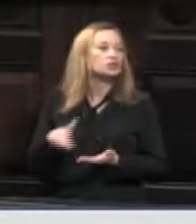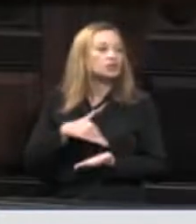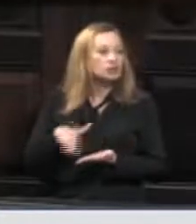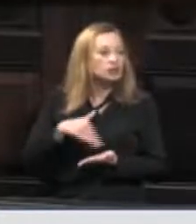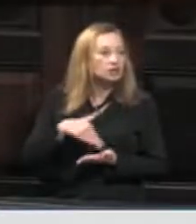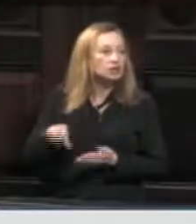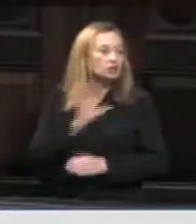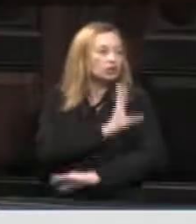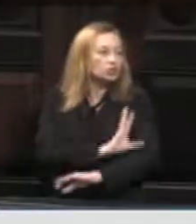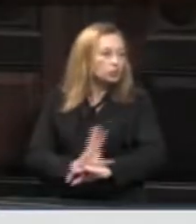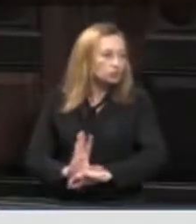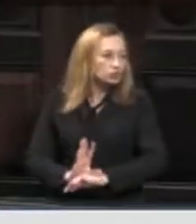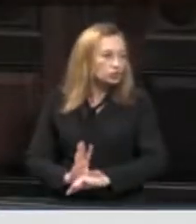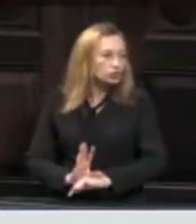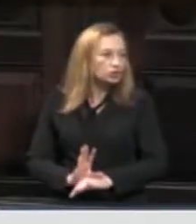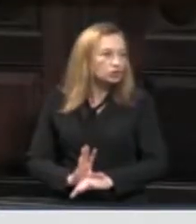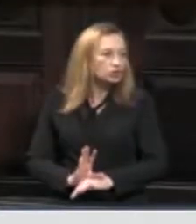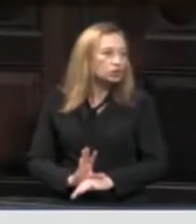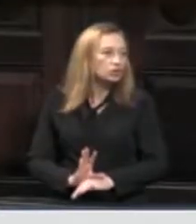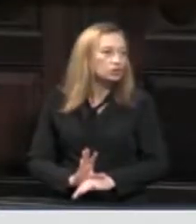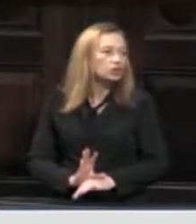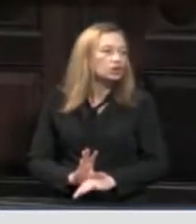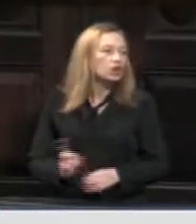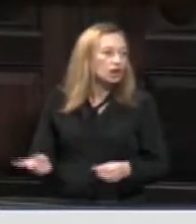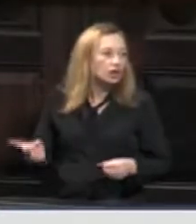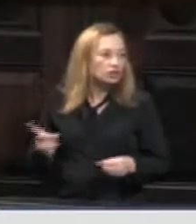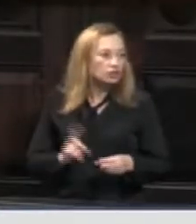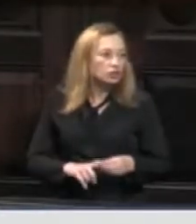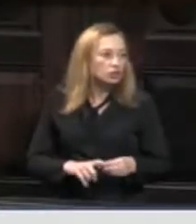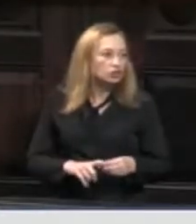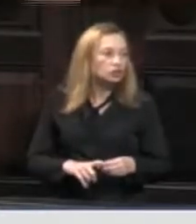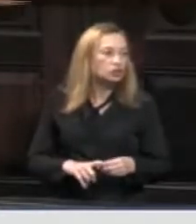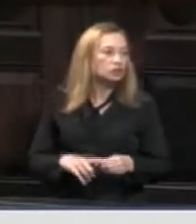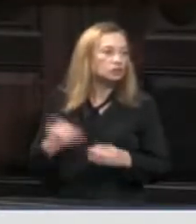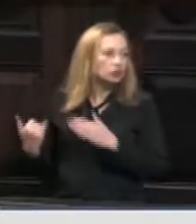esses processos e garantir a retomada do Instituto. Obrigada pela palavra.